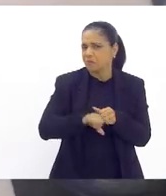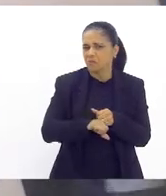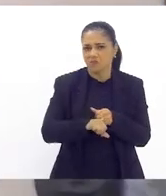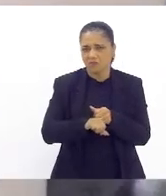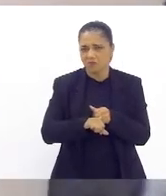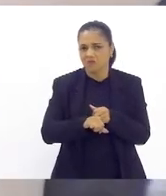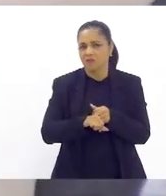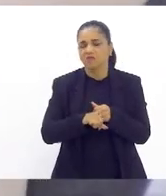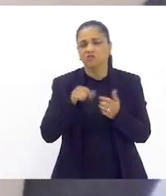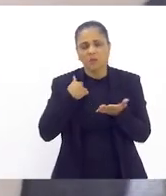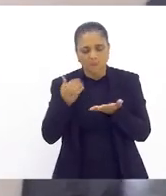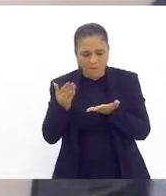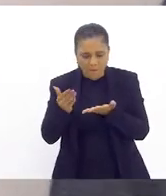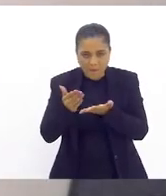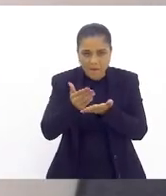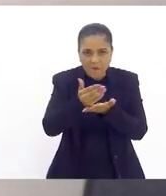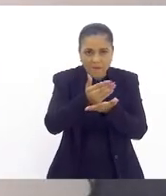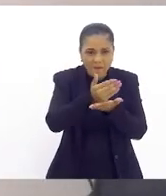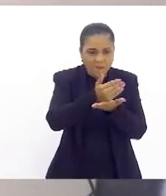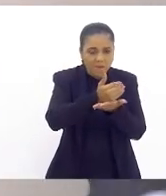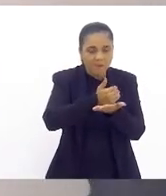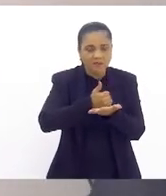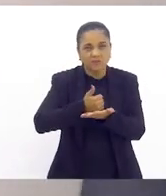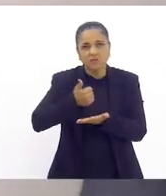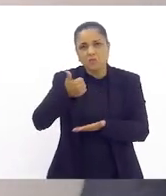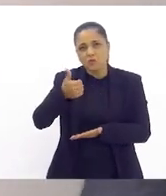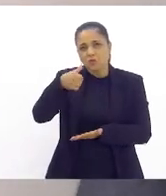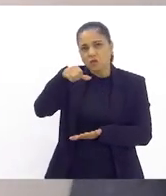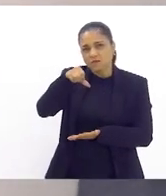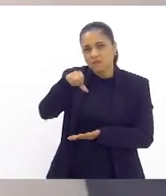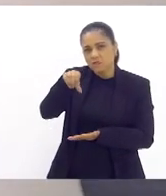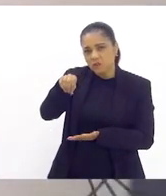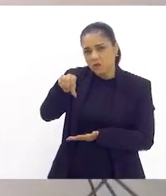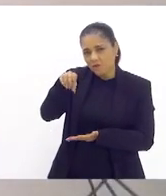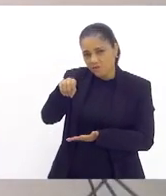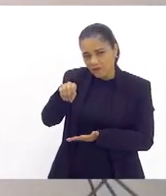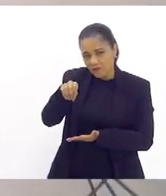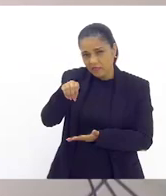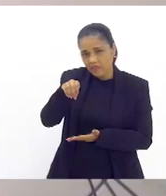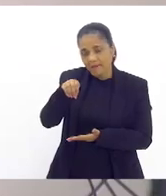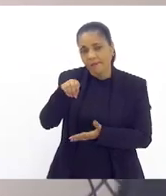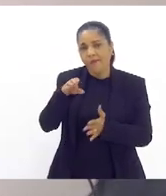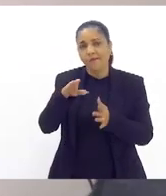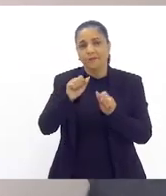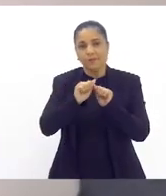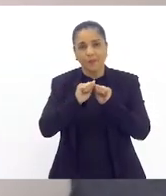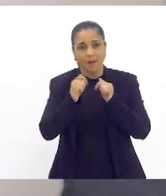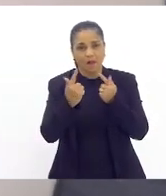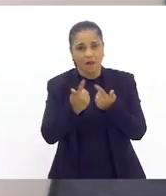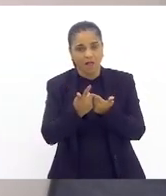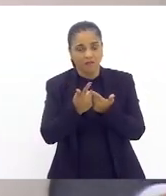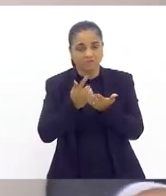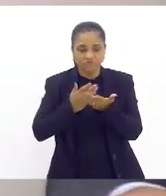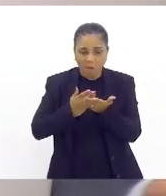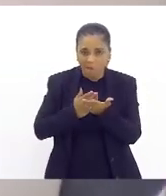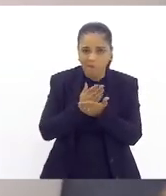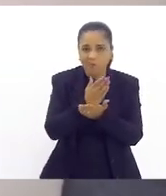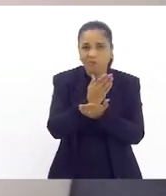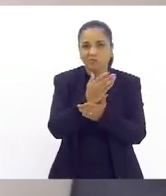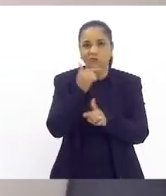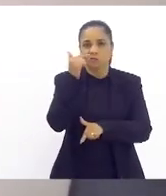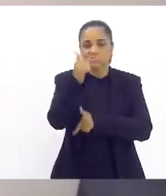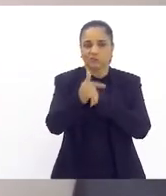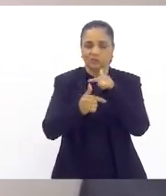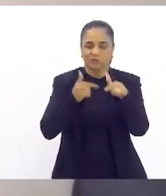sistemáticos desde a década de 90 quando a gente aprovou a concessão de serviços